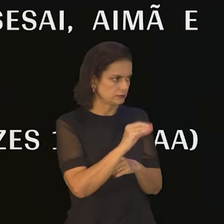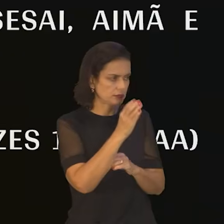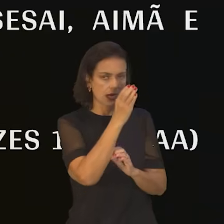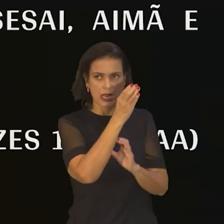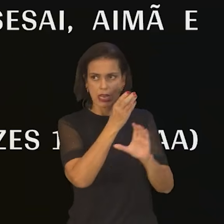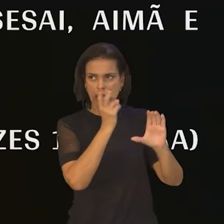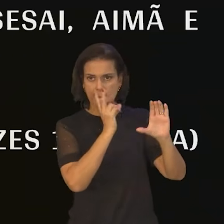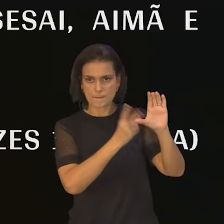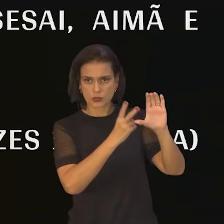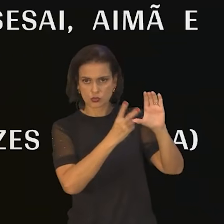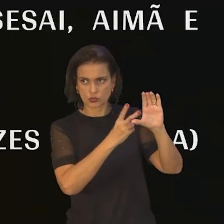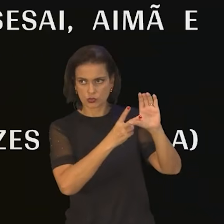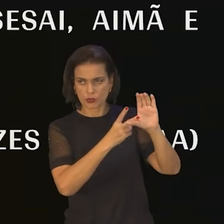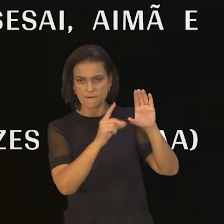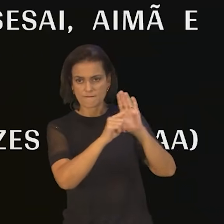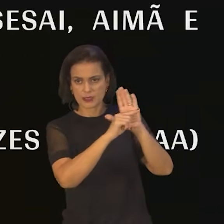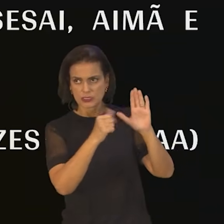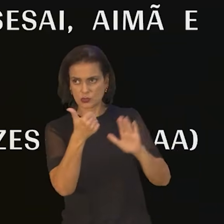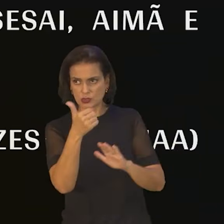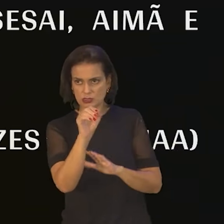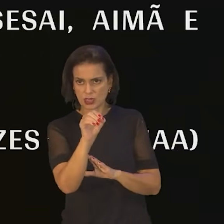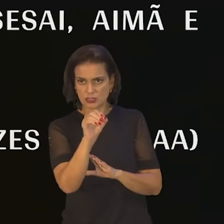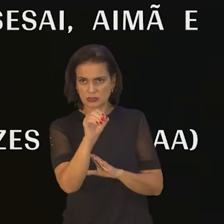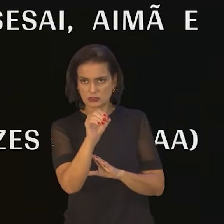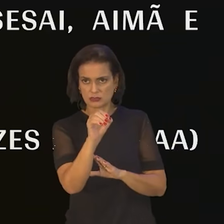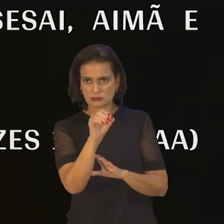Capítulo 2, versículo 10.